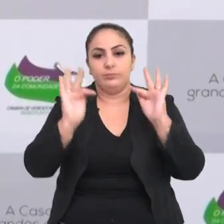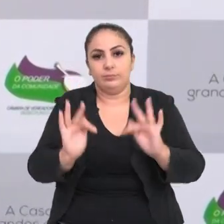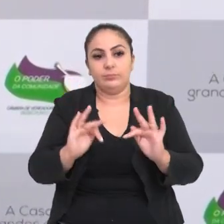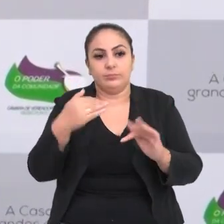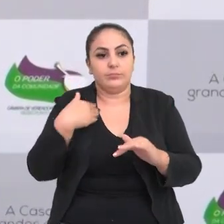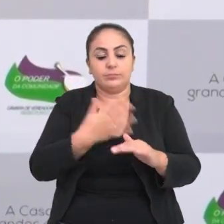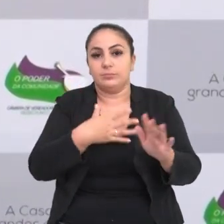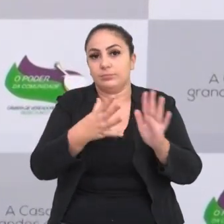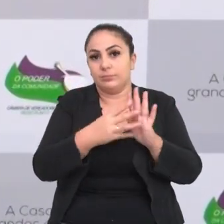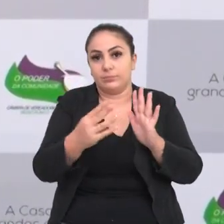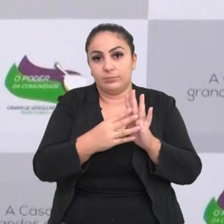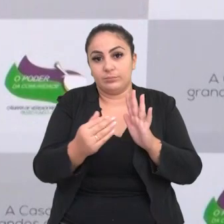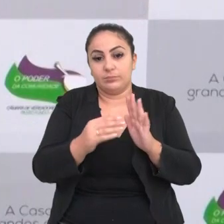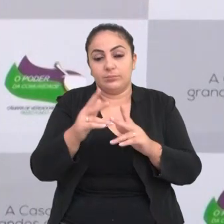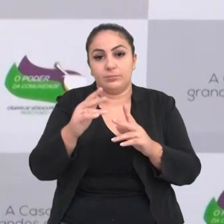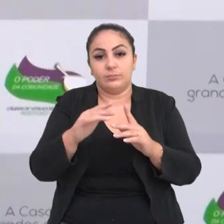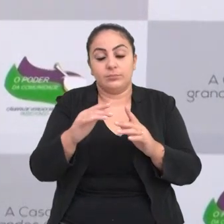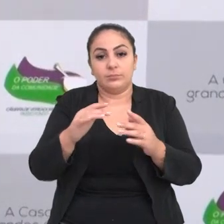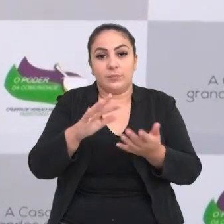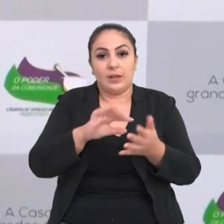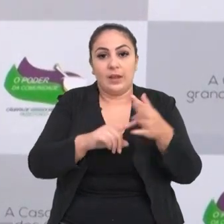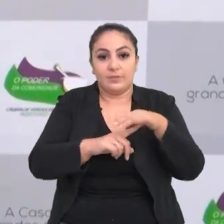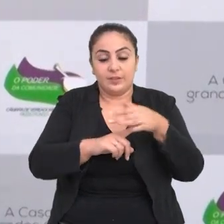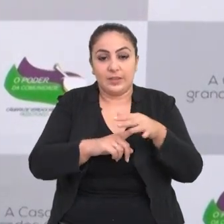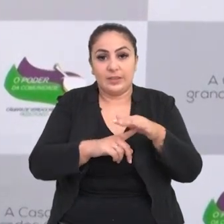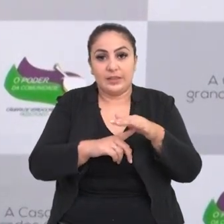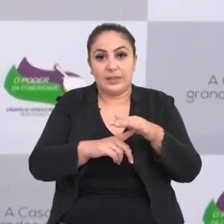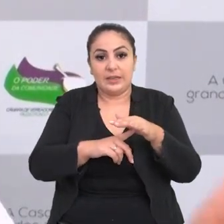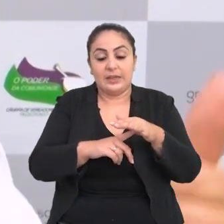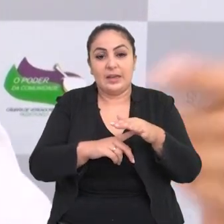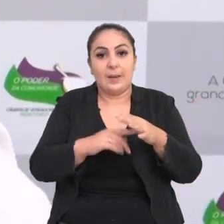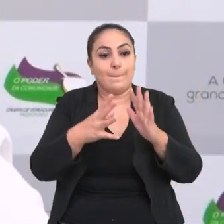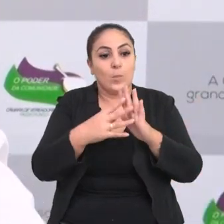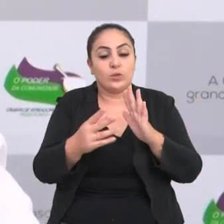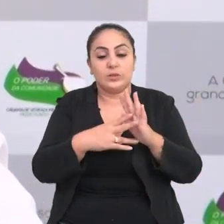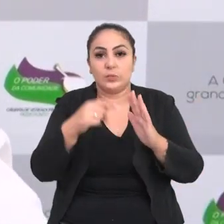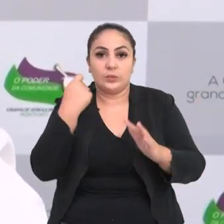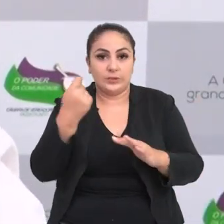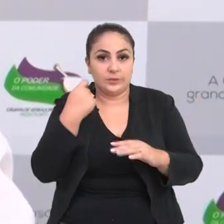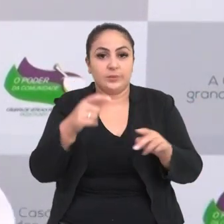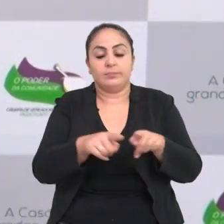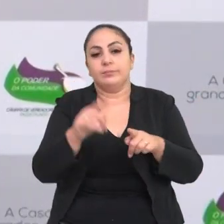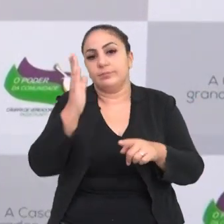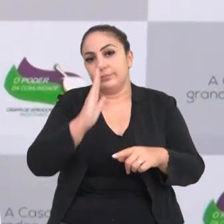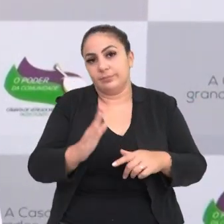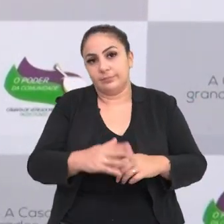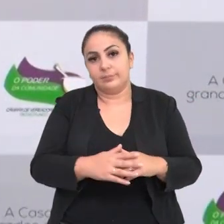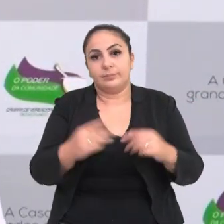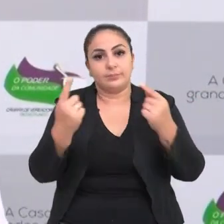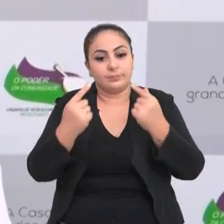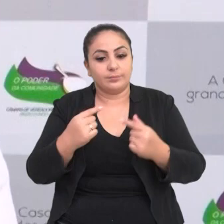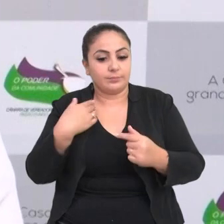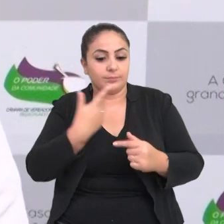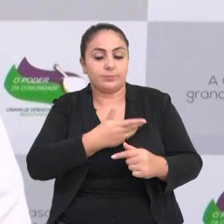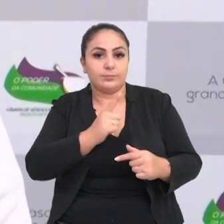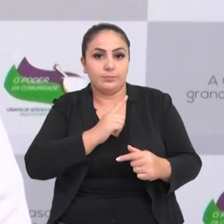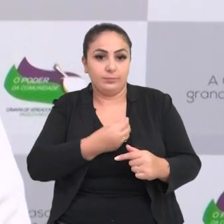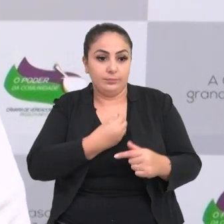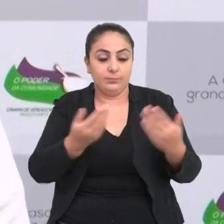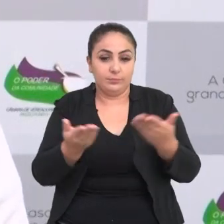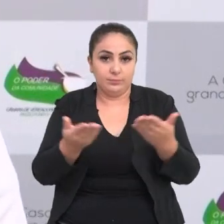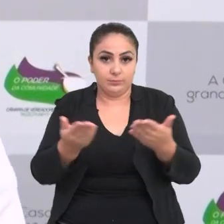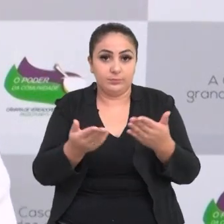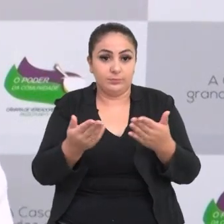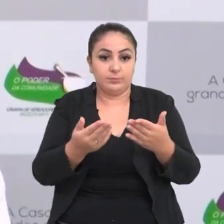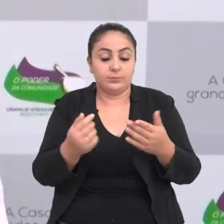Porque nós somos modelo, a Feira do Produtor da Gari é modelo para o Rio Grande do Sul e, inclusive, para o Brasil, né? A estrutura que nós temos ali